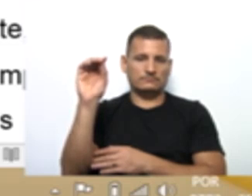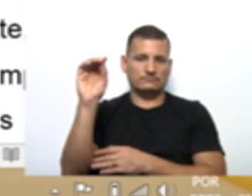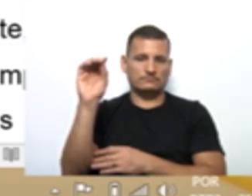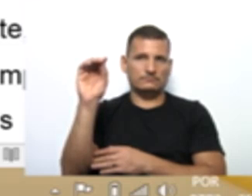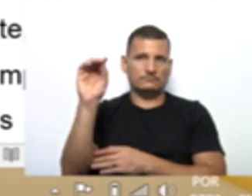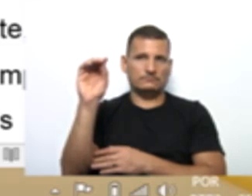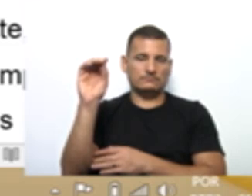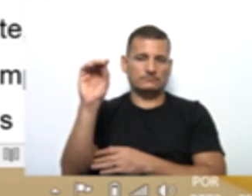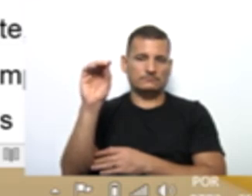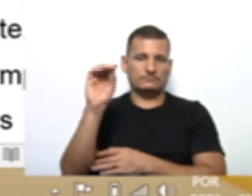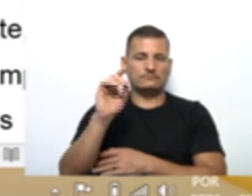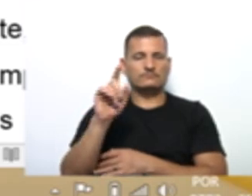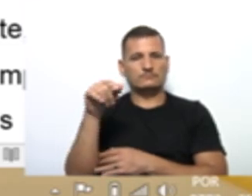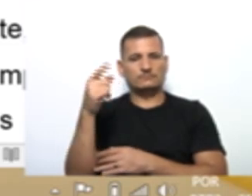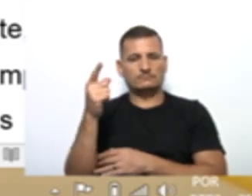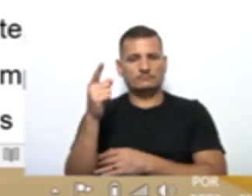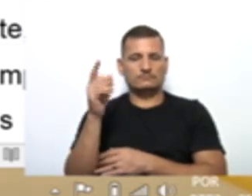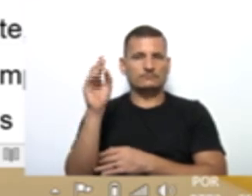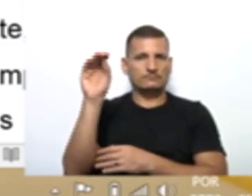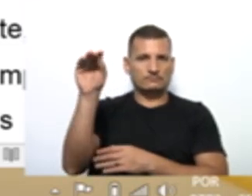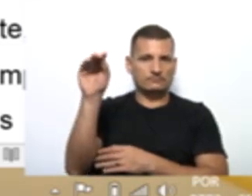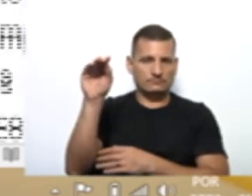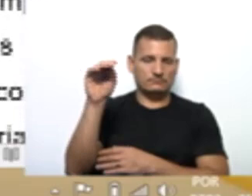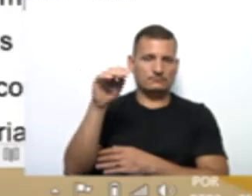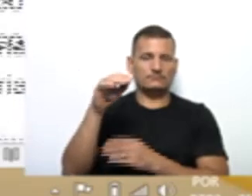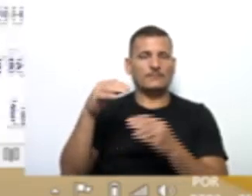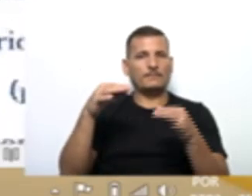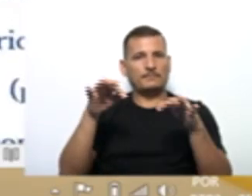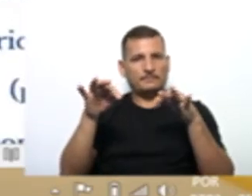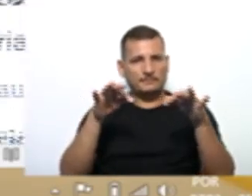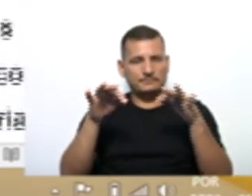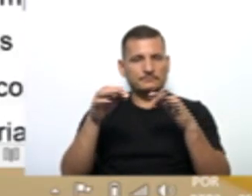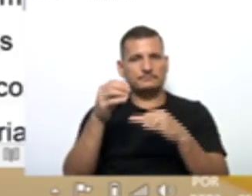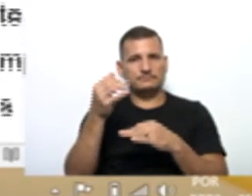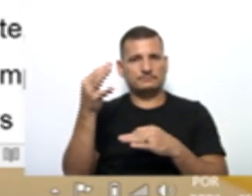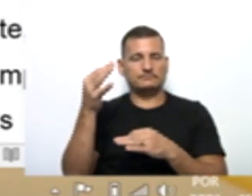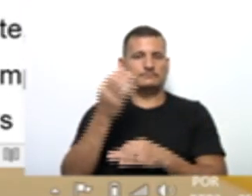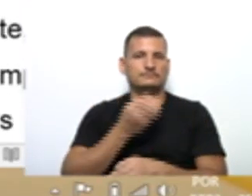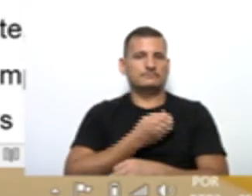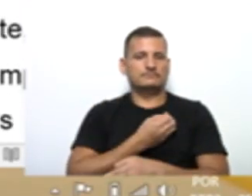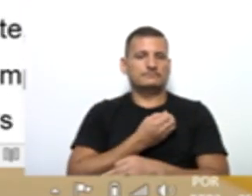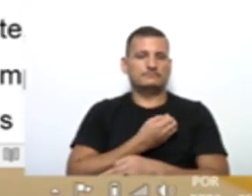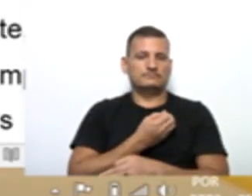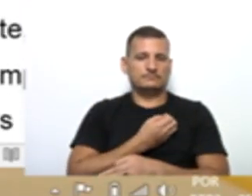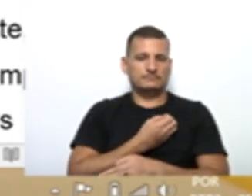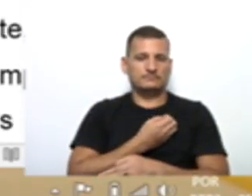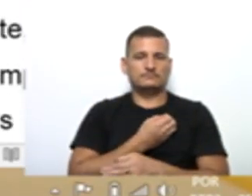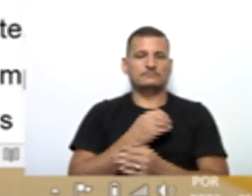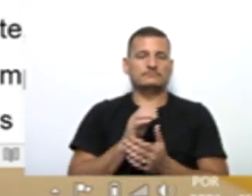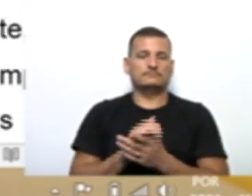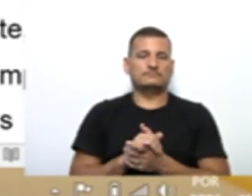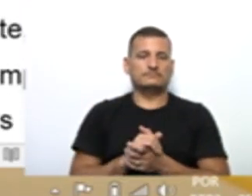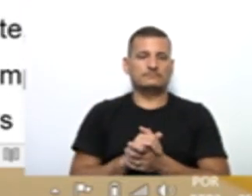inserção, automaticamente serão numeradas todas as páginas sequencialmente.